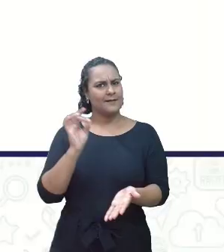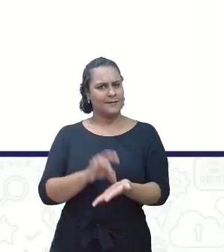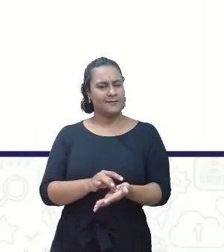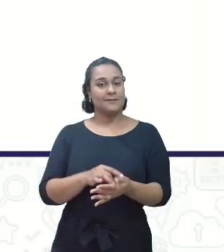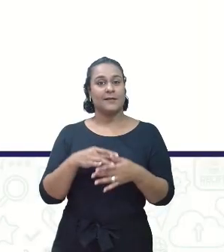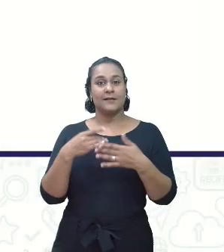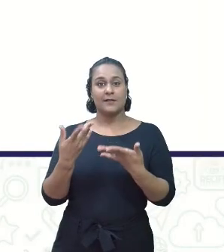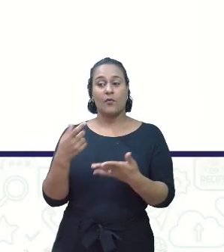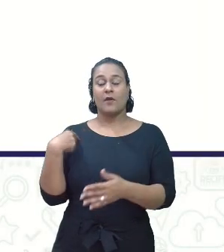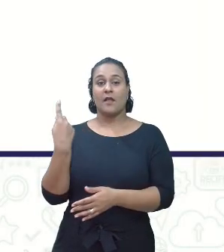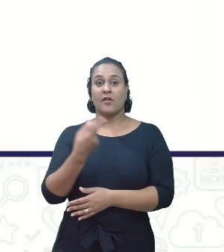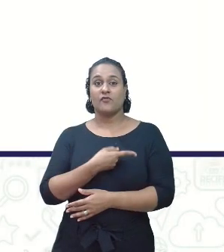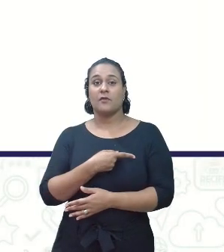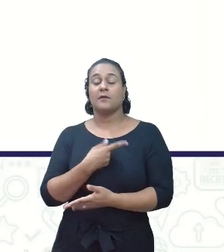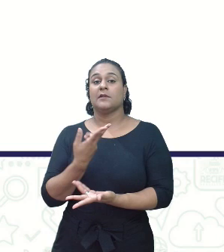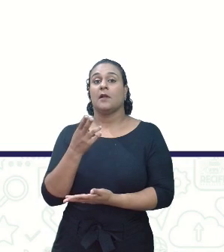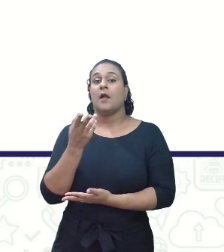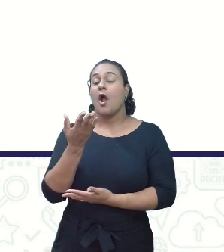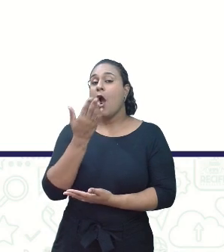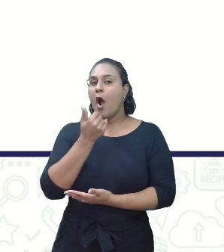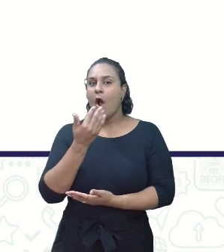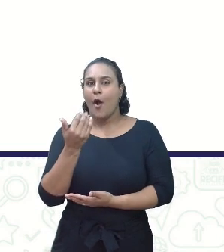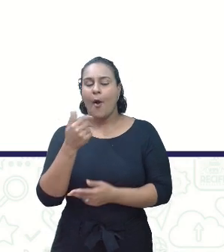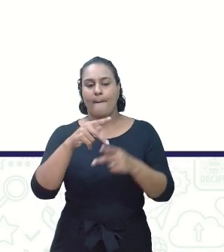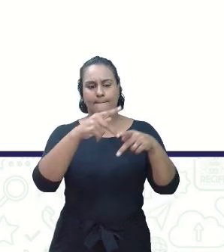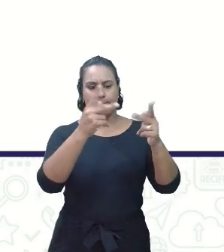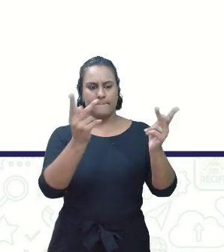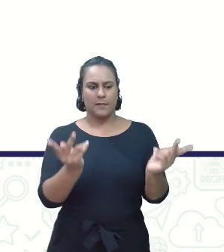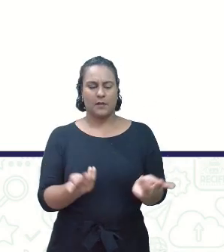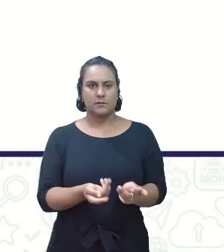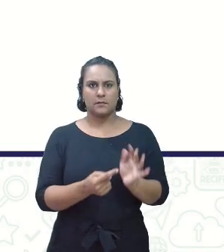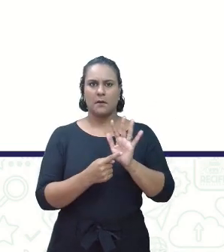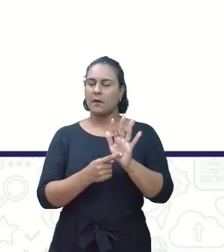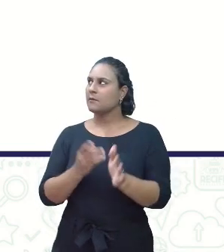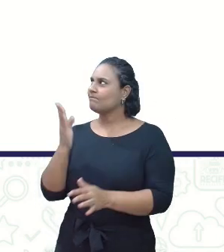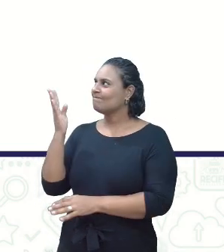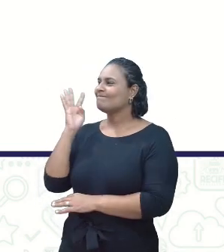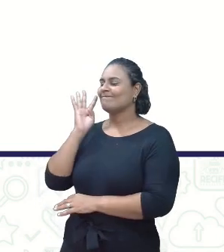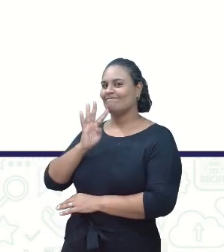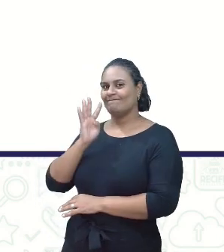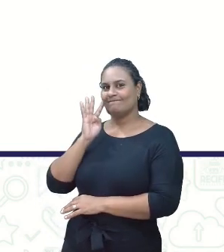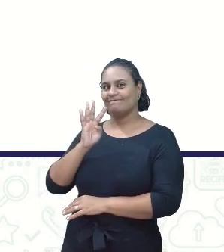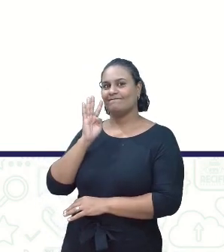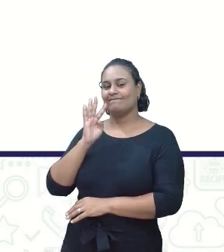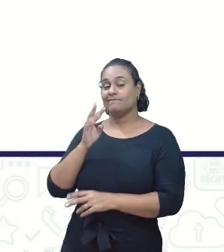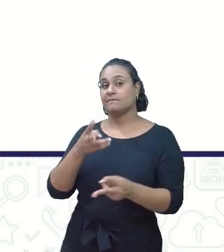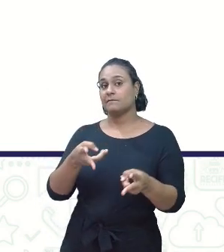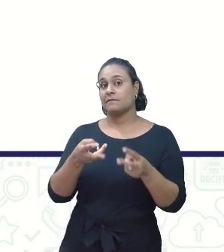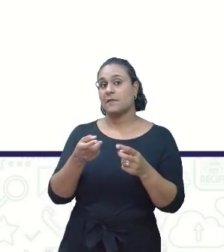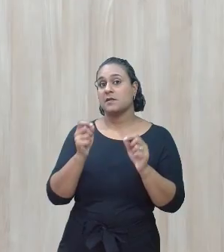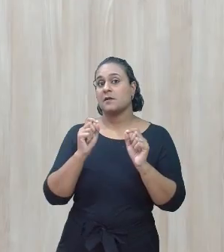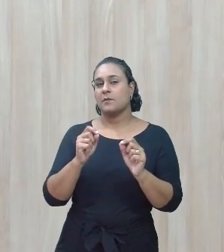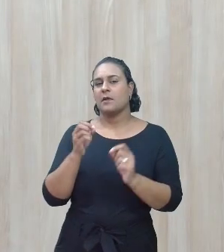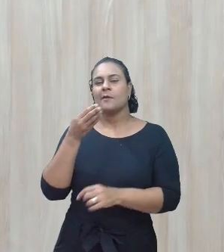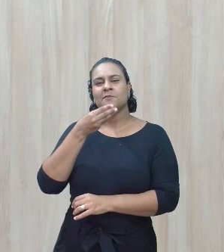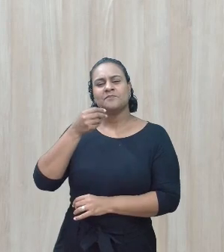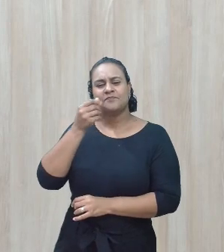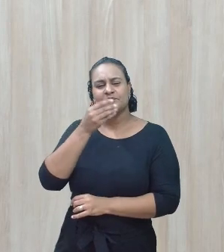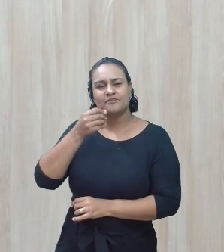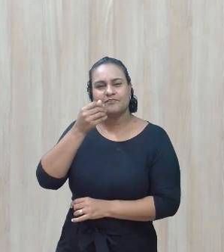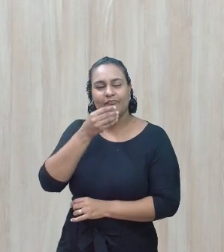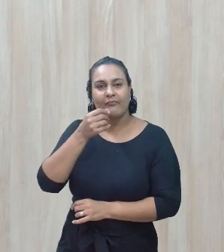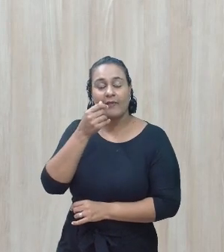no Brasil. Que legal a maneira como esse gráfico está sendo apresentado. Perceba que os sabores que o pessoal